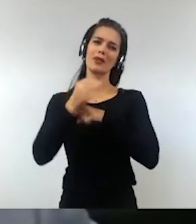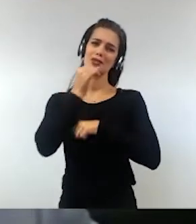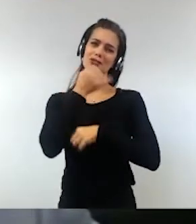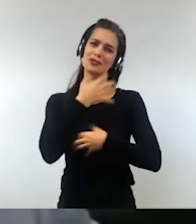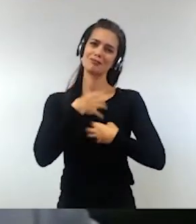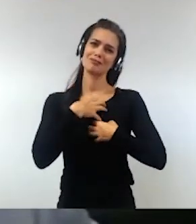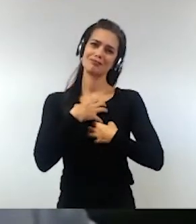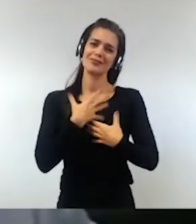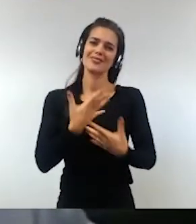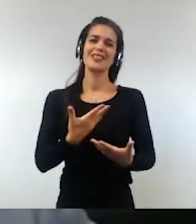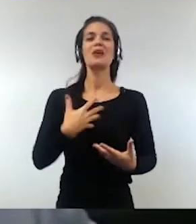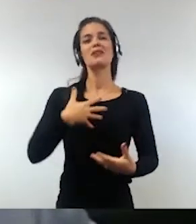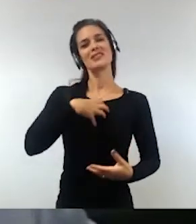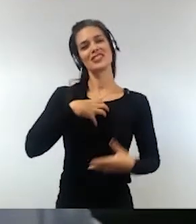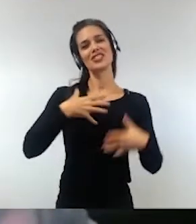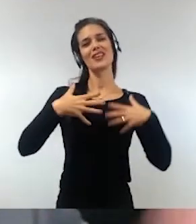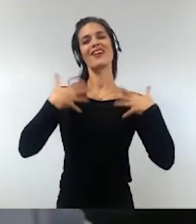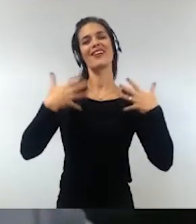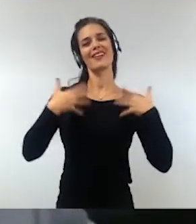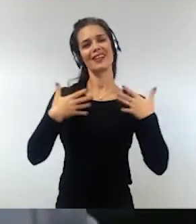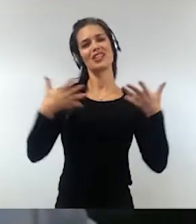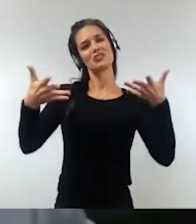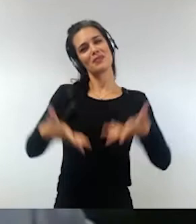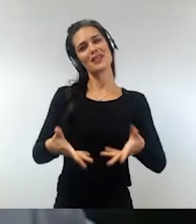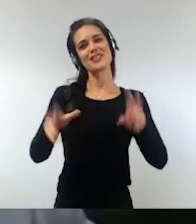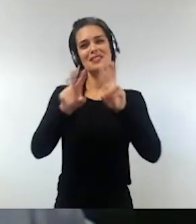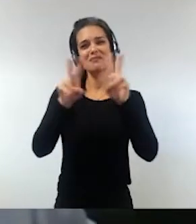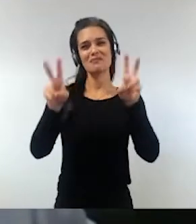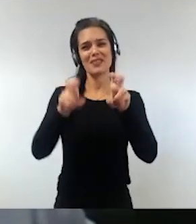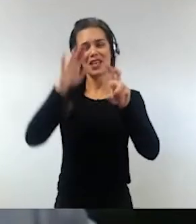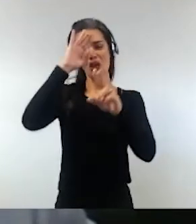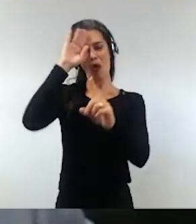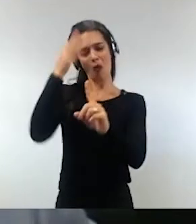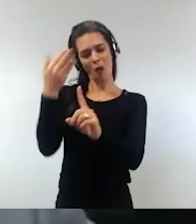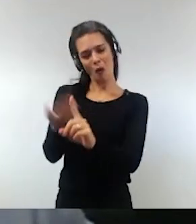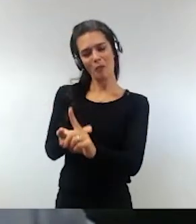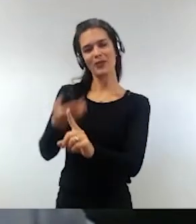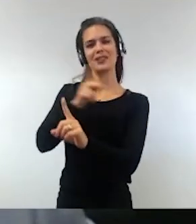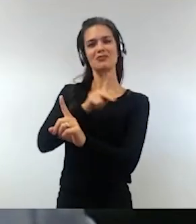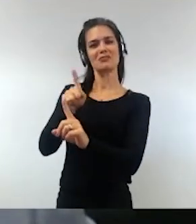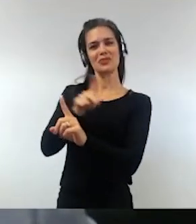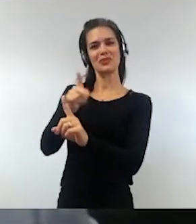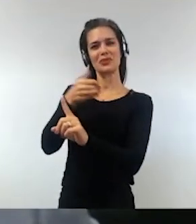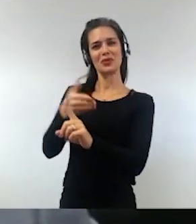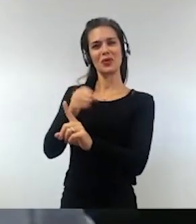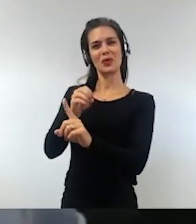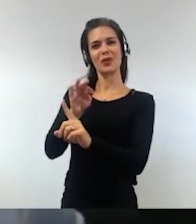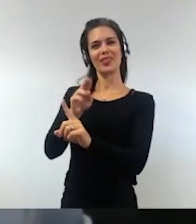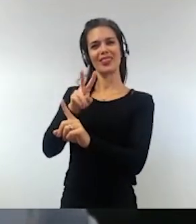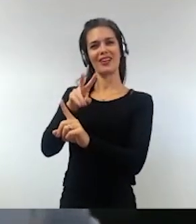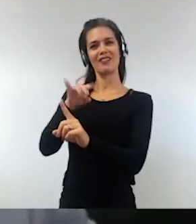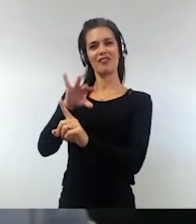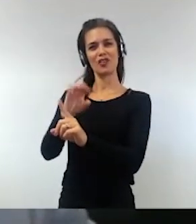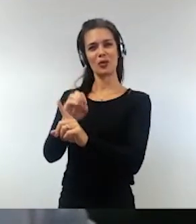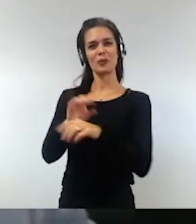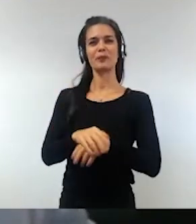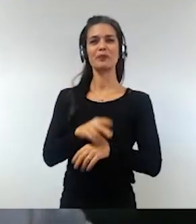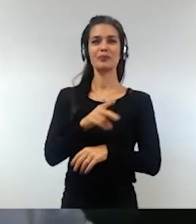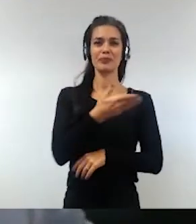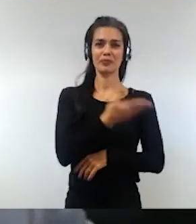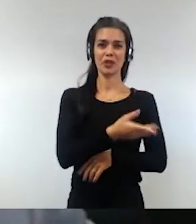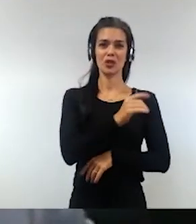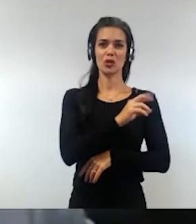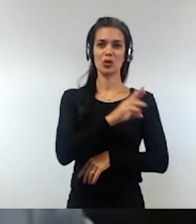foi um prazer estar participando da sala que homenageia o doutor Otávio Lobo. Bom, como a doutora Samantha